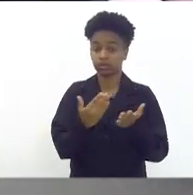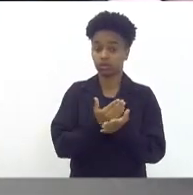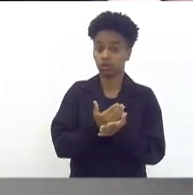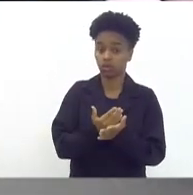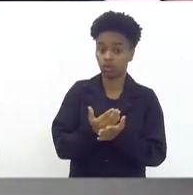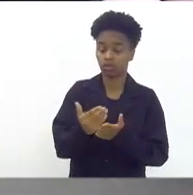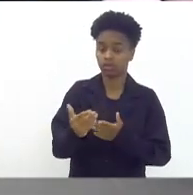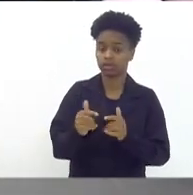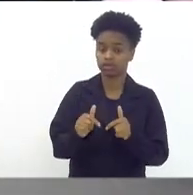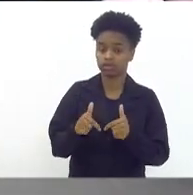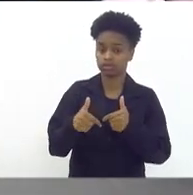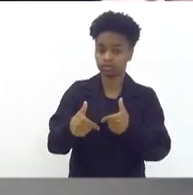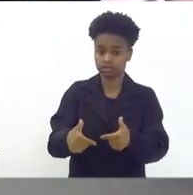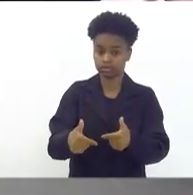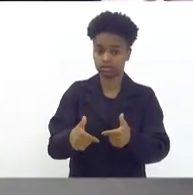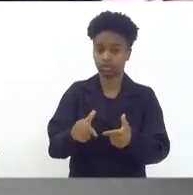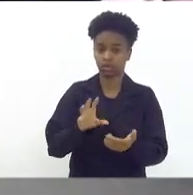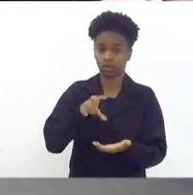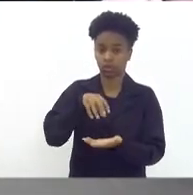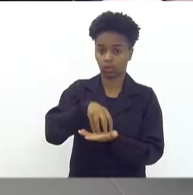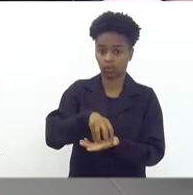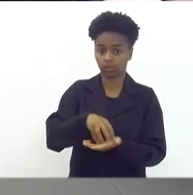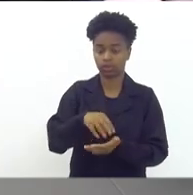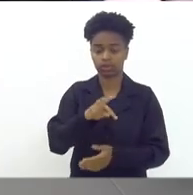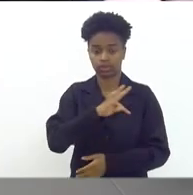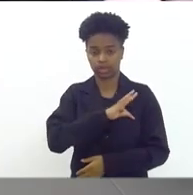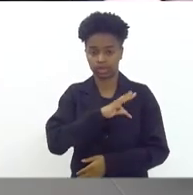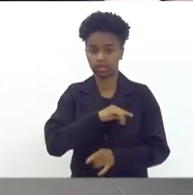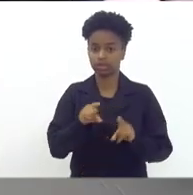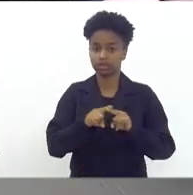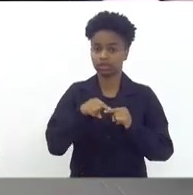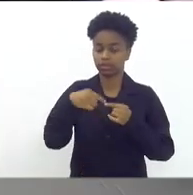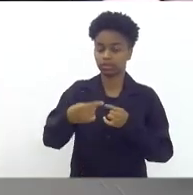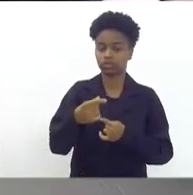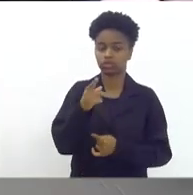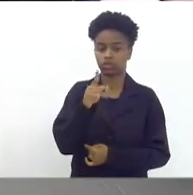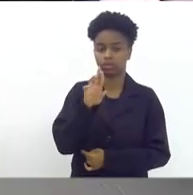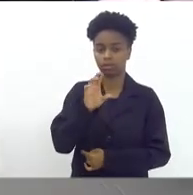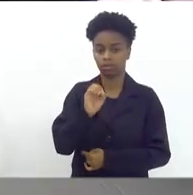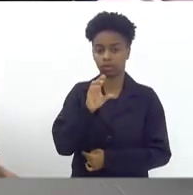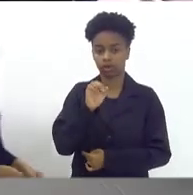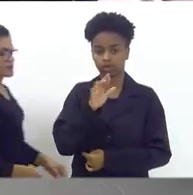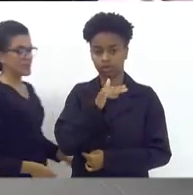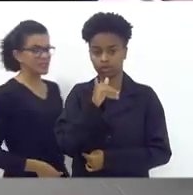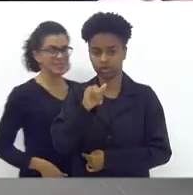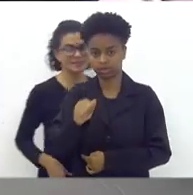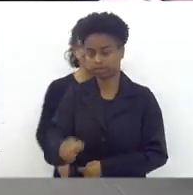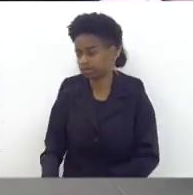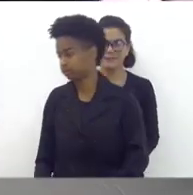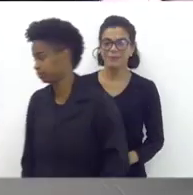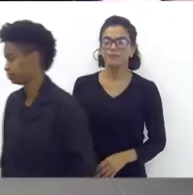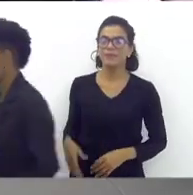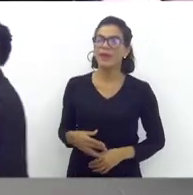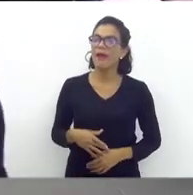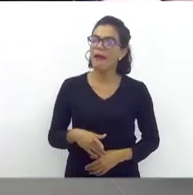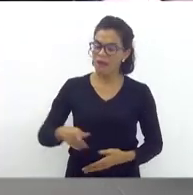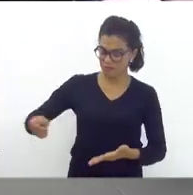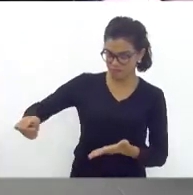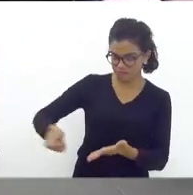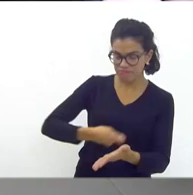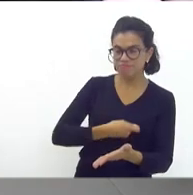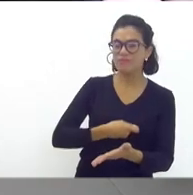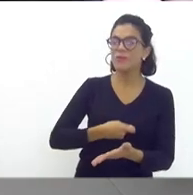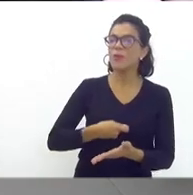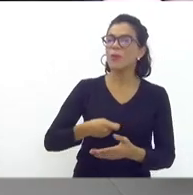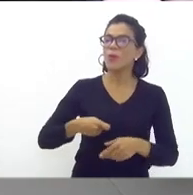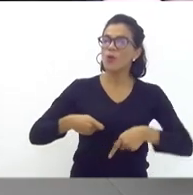uma atuação da câmara técnica ela vai procuradoria onde Como eu disse é chancelada por um dos